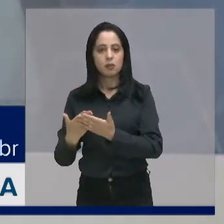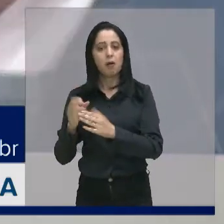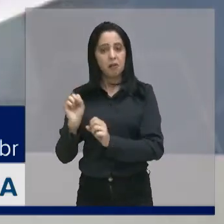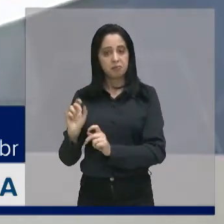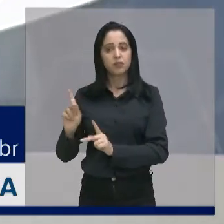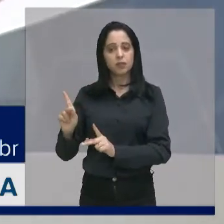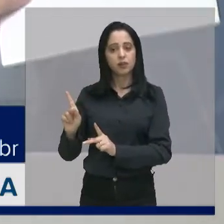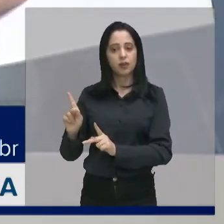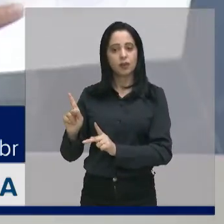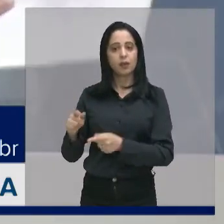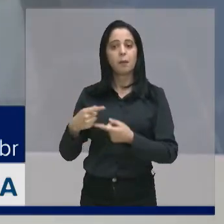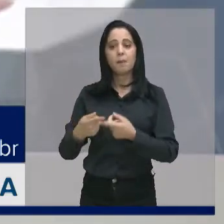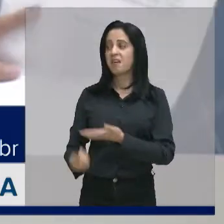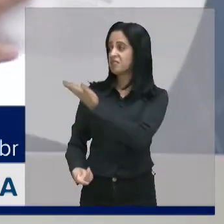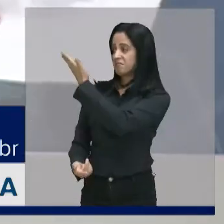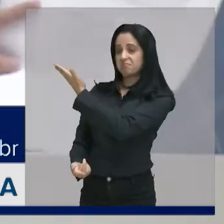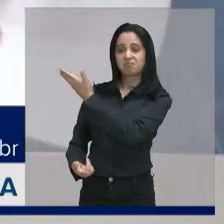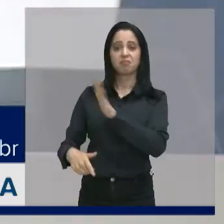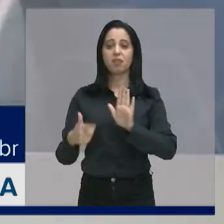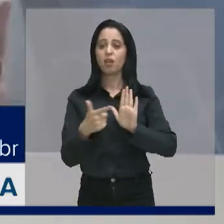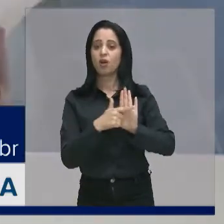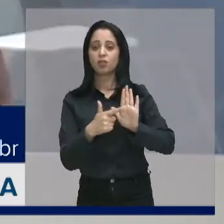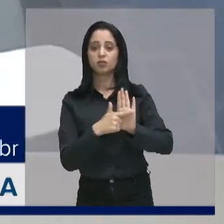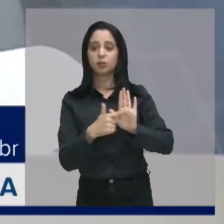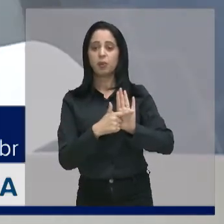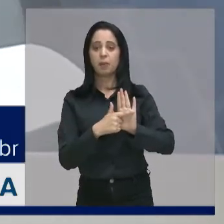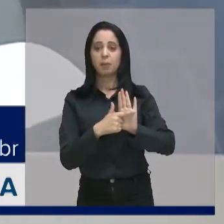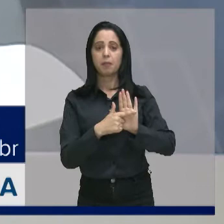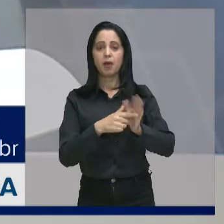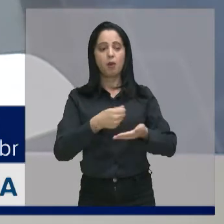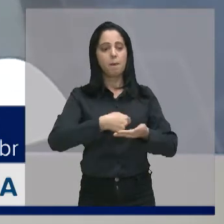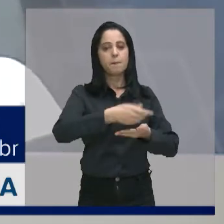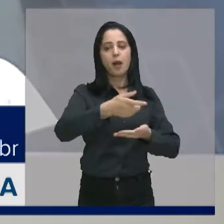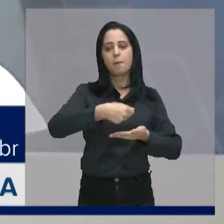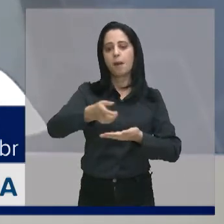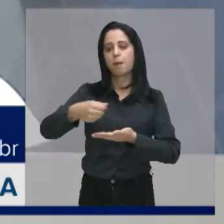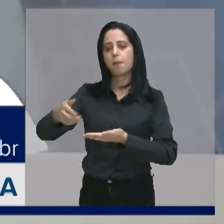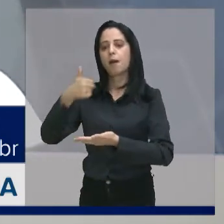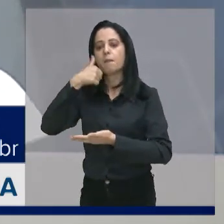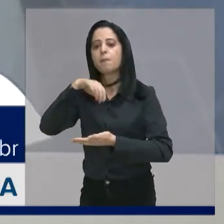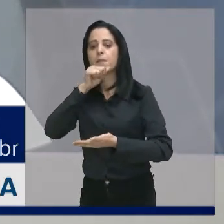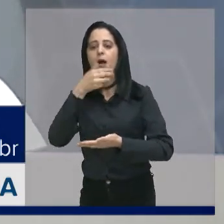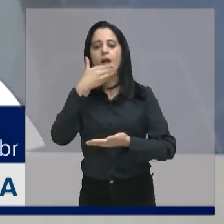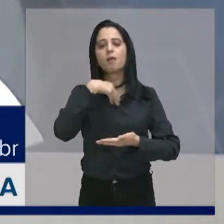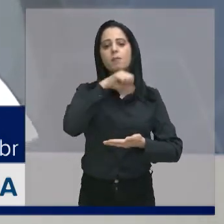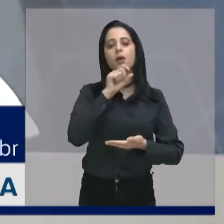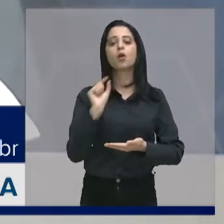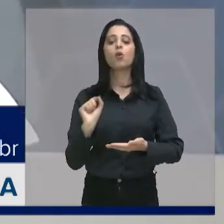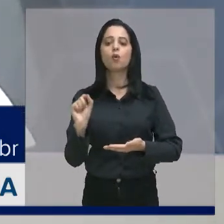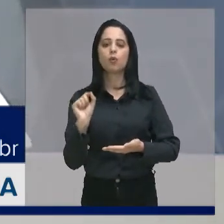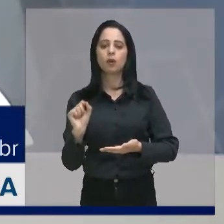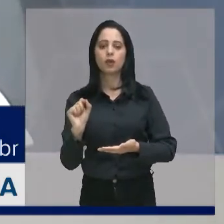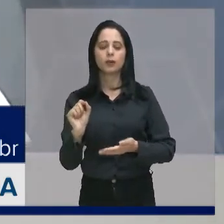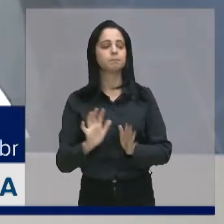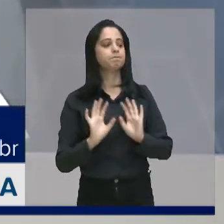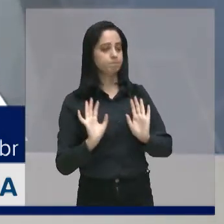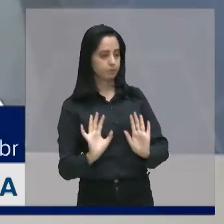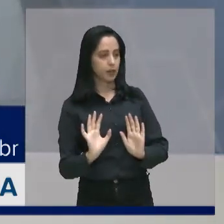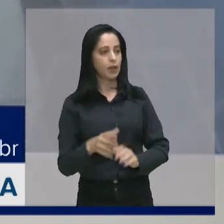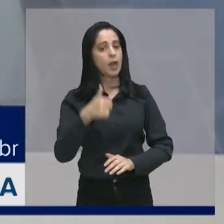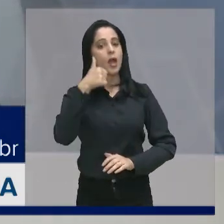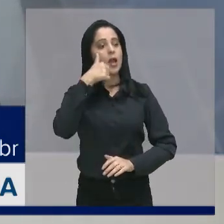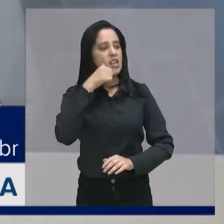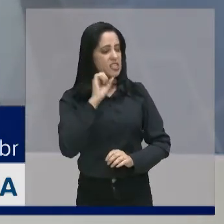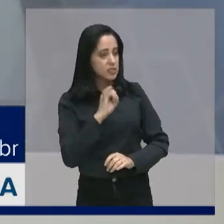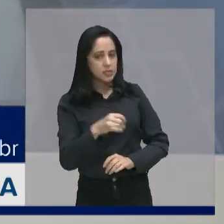E aqui o que foi entregue para os pais dos alunos do município é que os pais que não